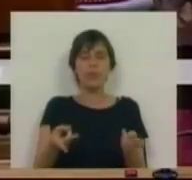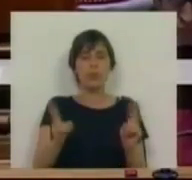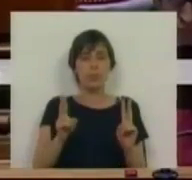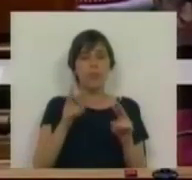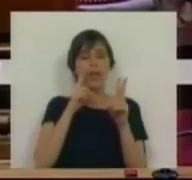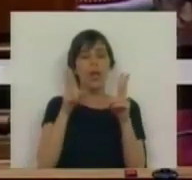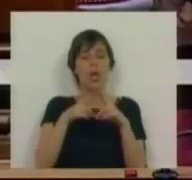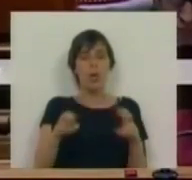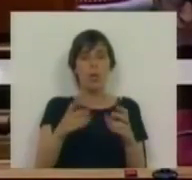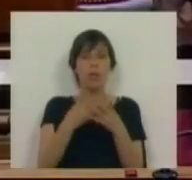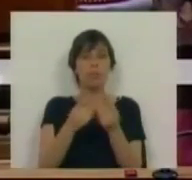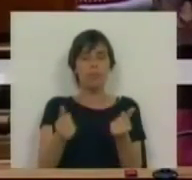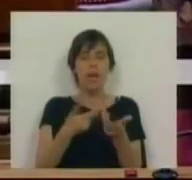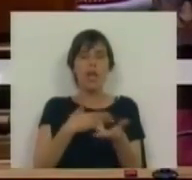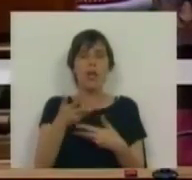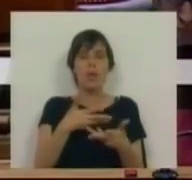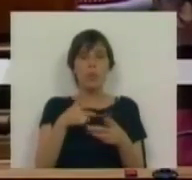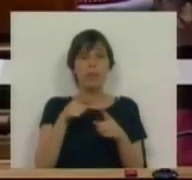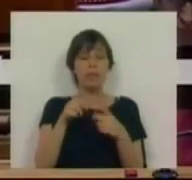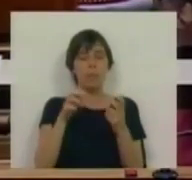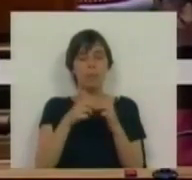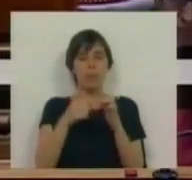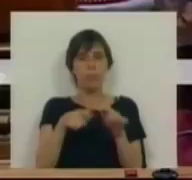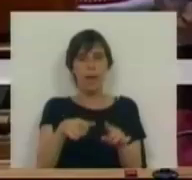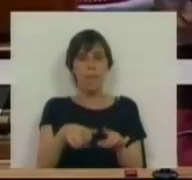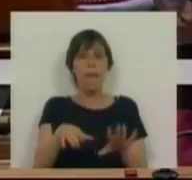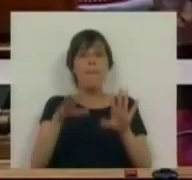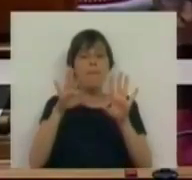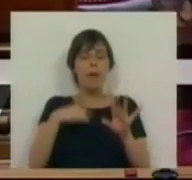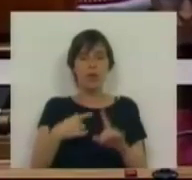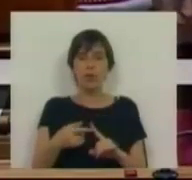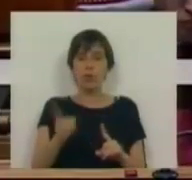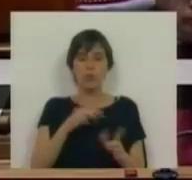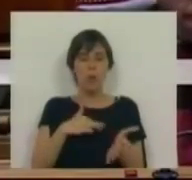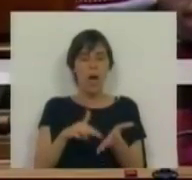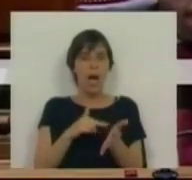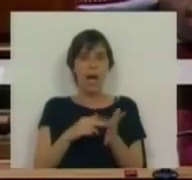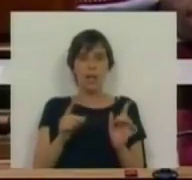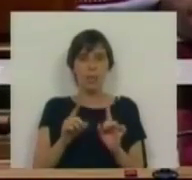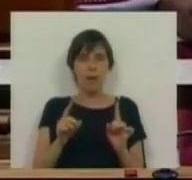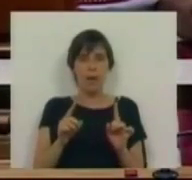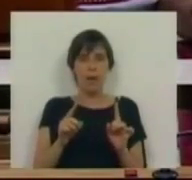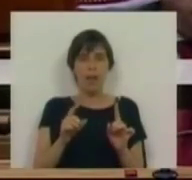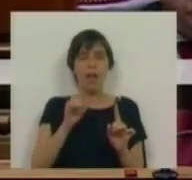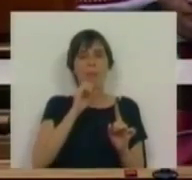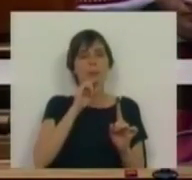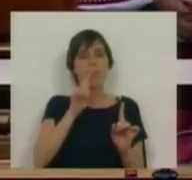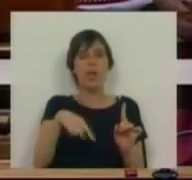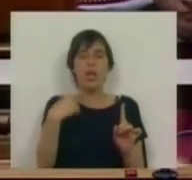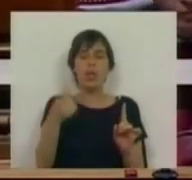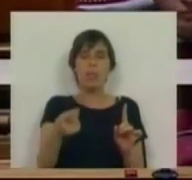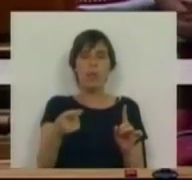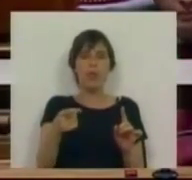a encontrar uma saída negociada para este problema. Mas não estamos à espera disso para poder,